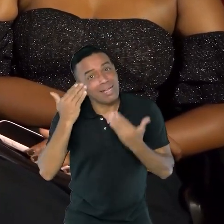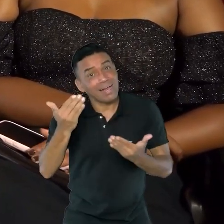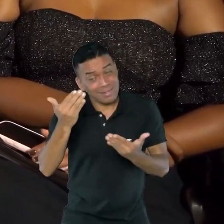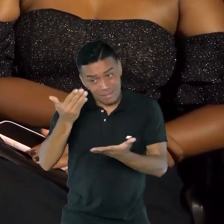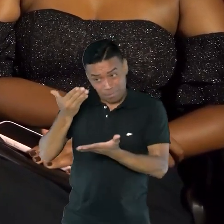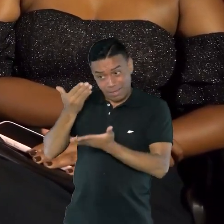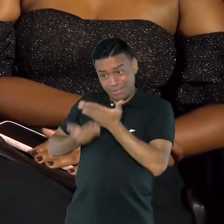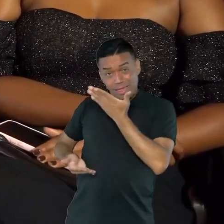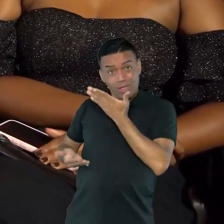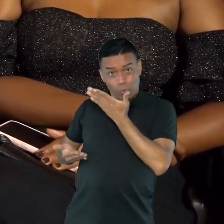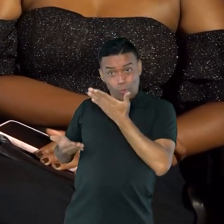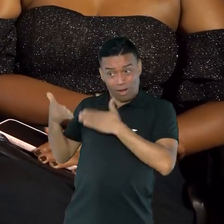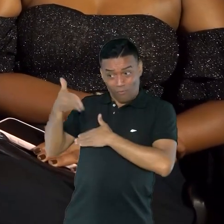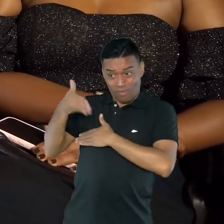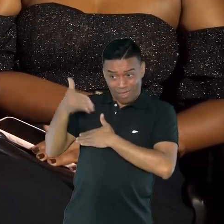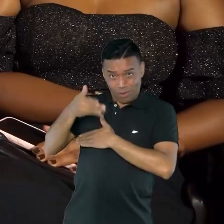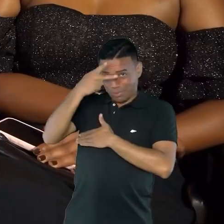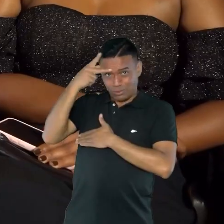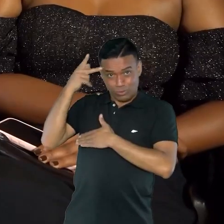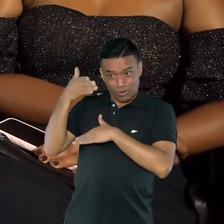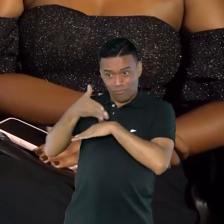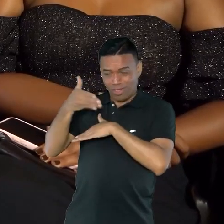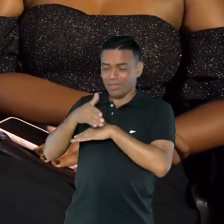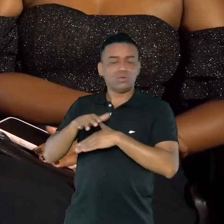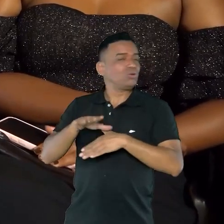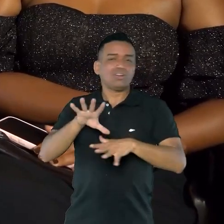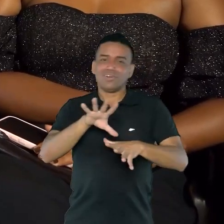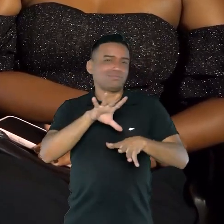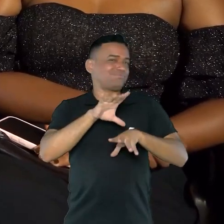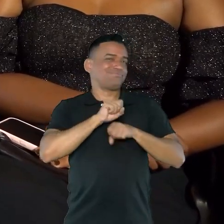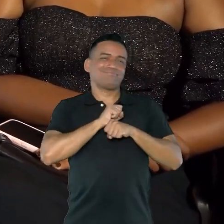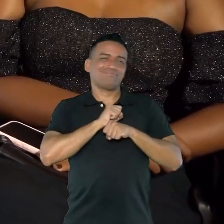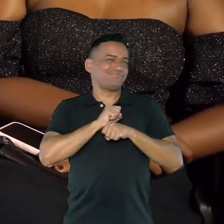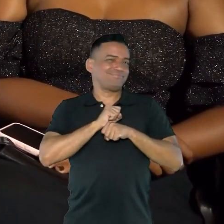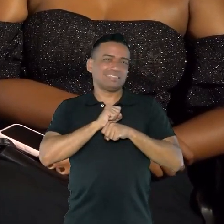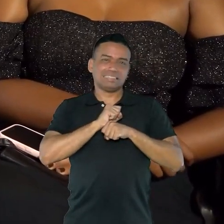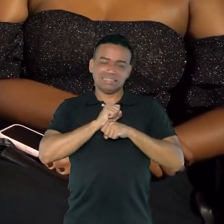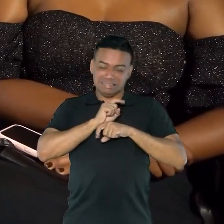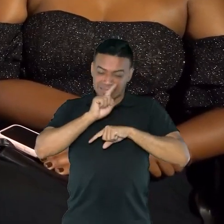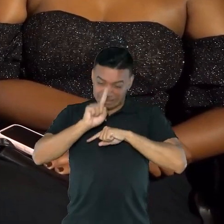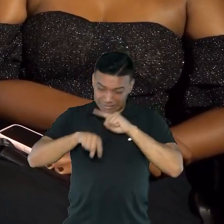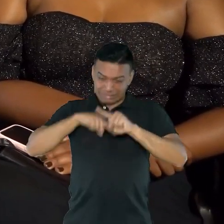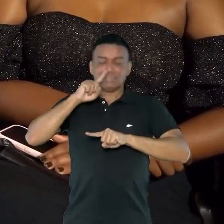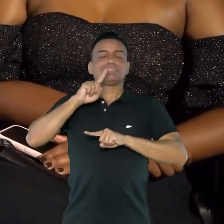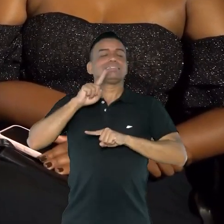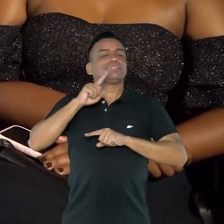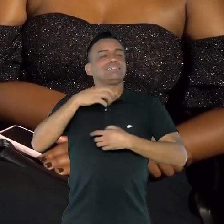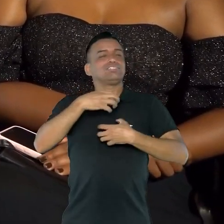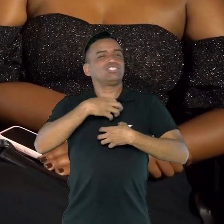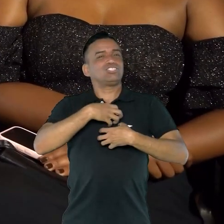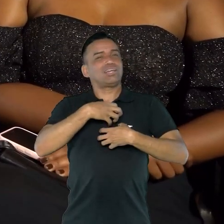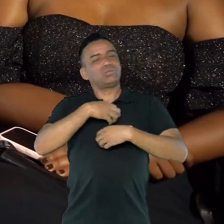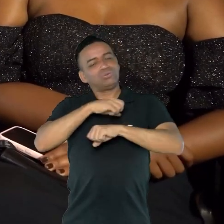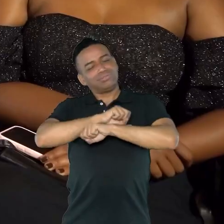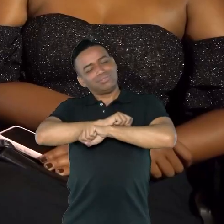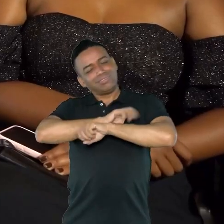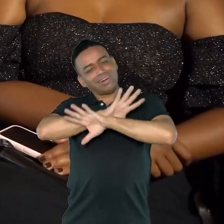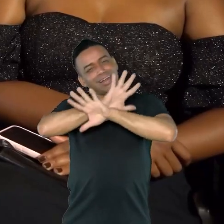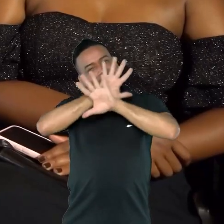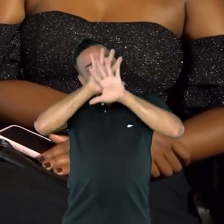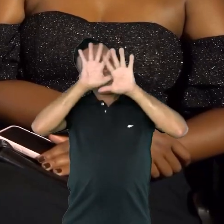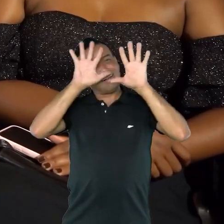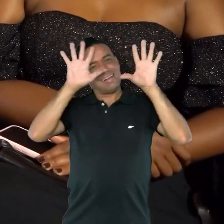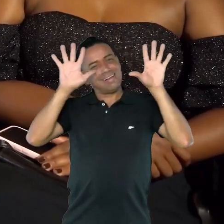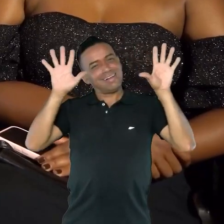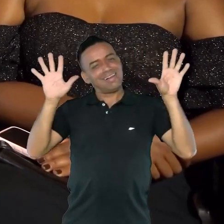quem não está aqui de ser acrescentado com essa maneira clara